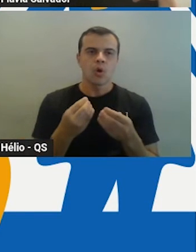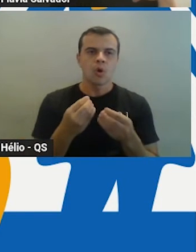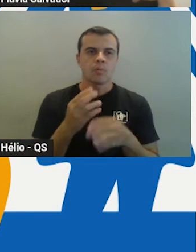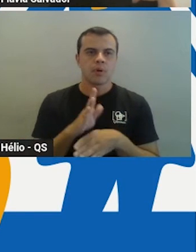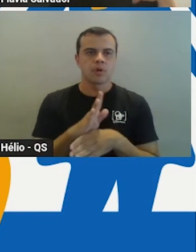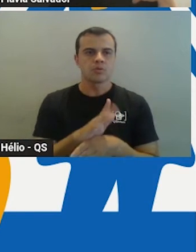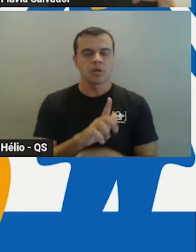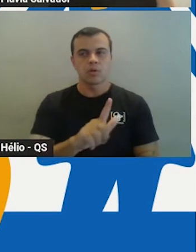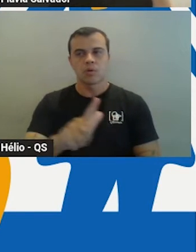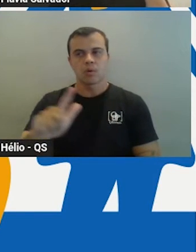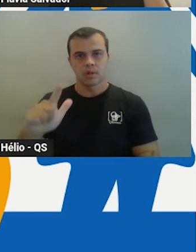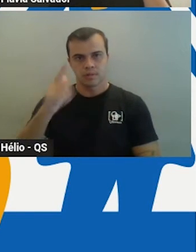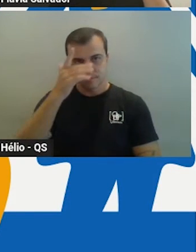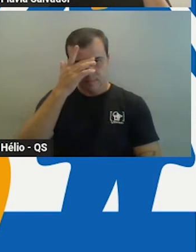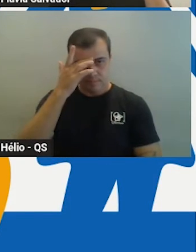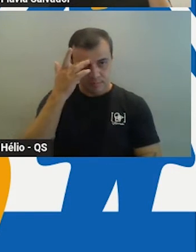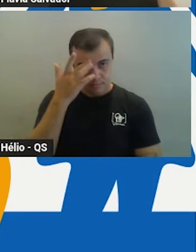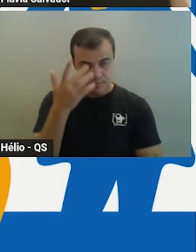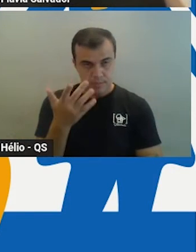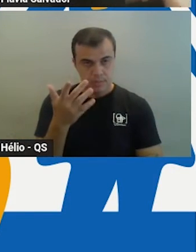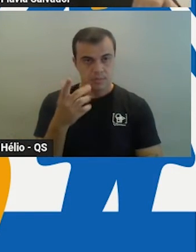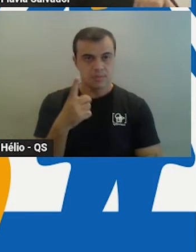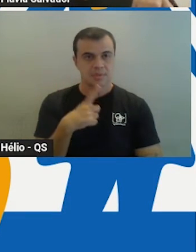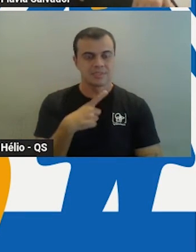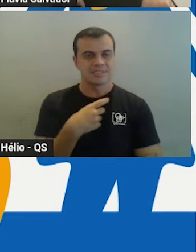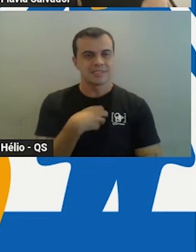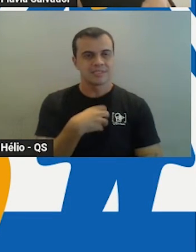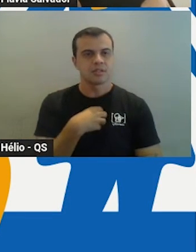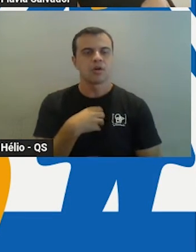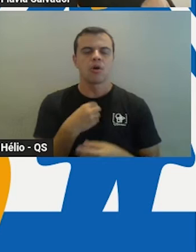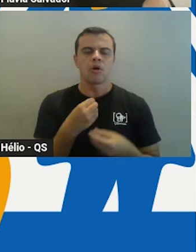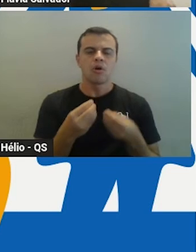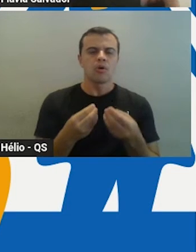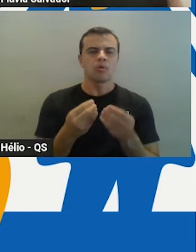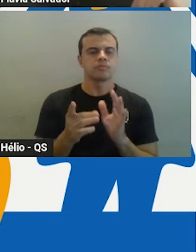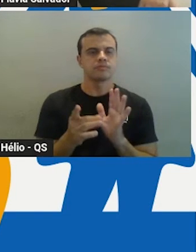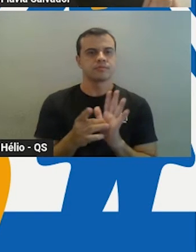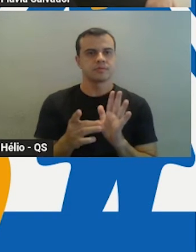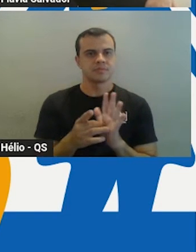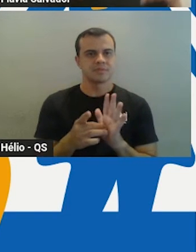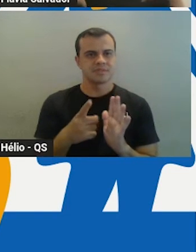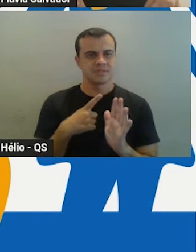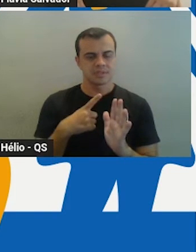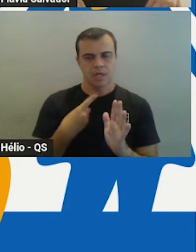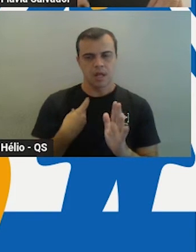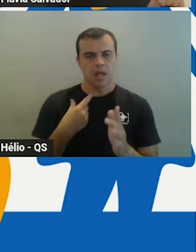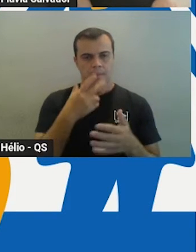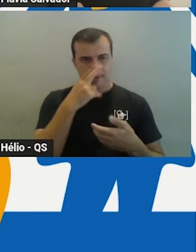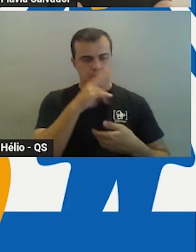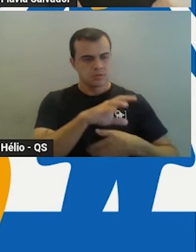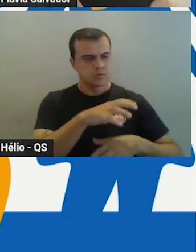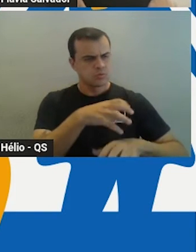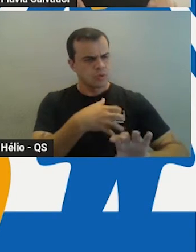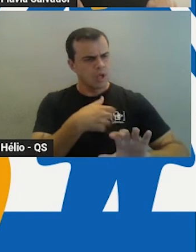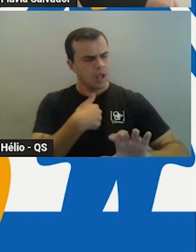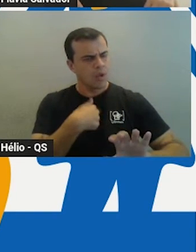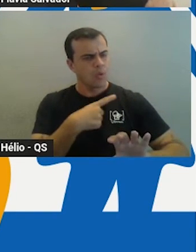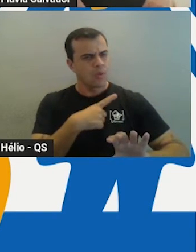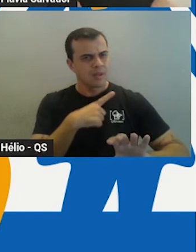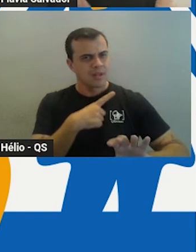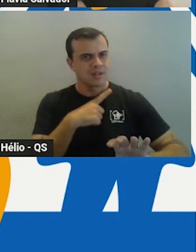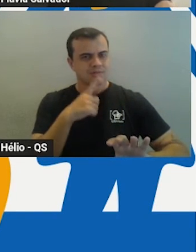por outro. E para sentir como que é estar no lugar de eu tenho